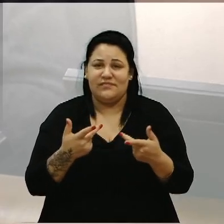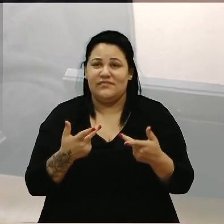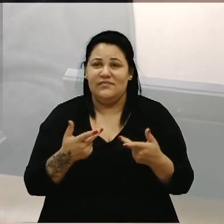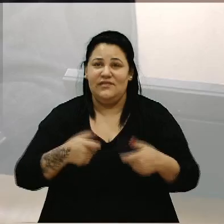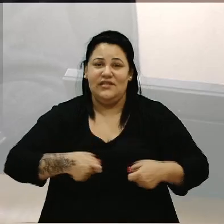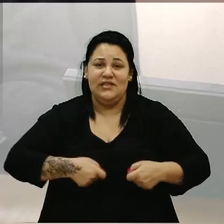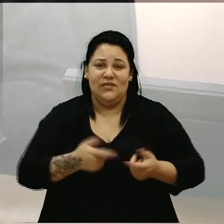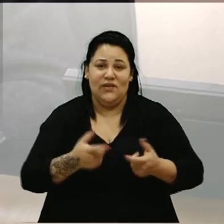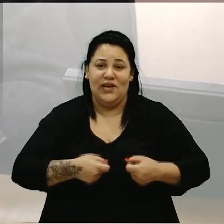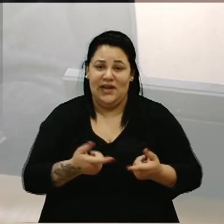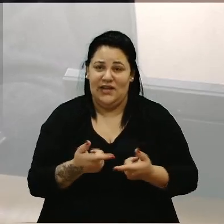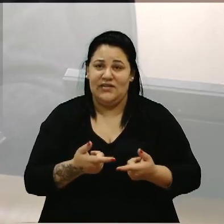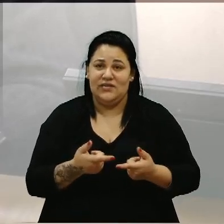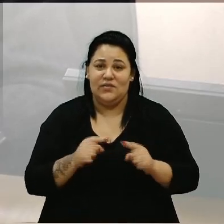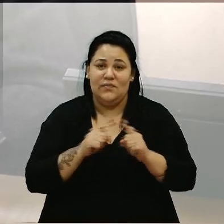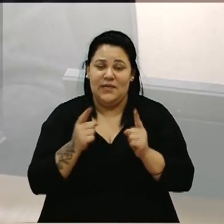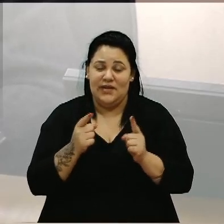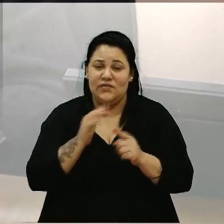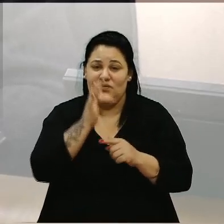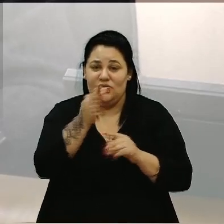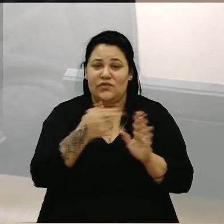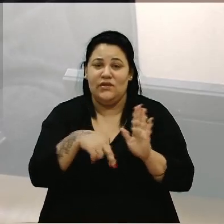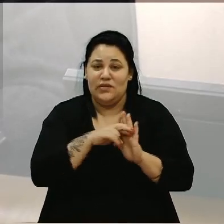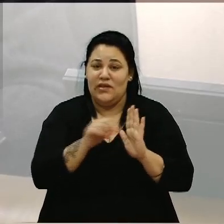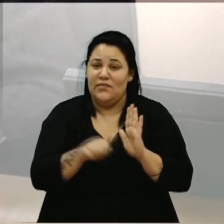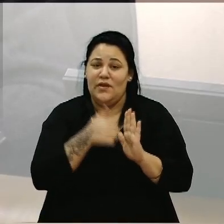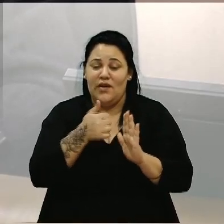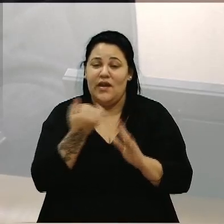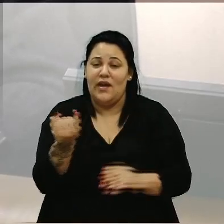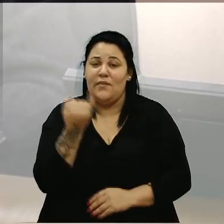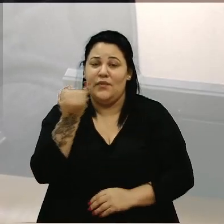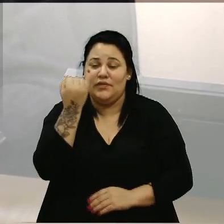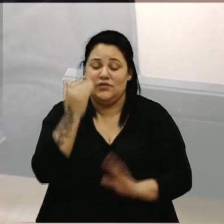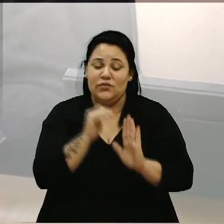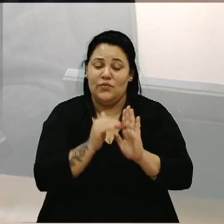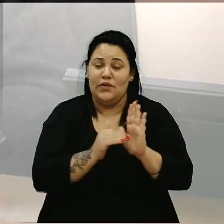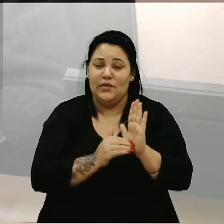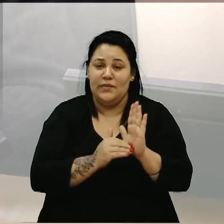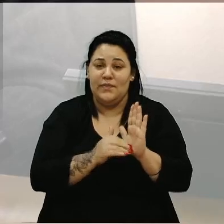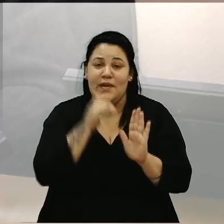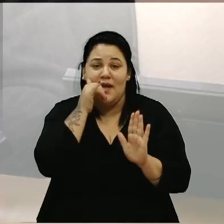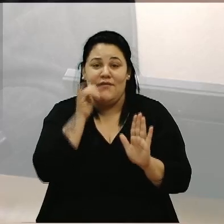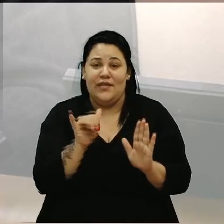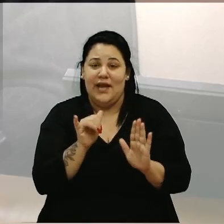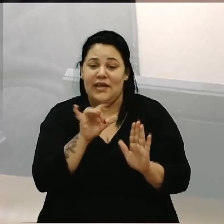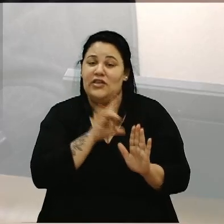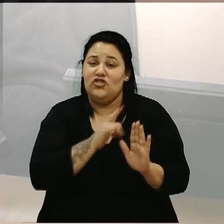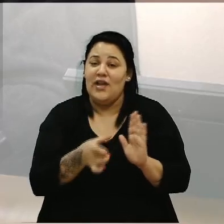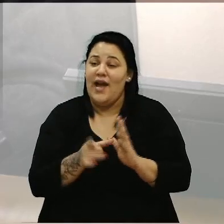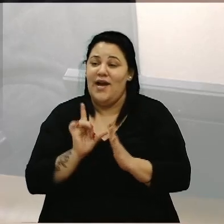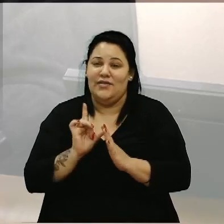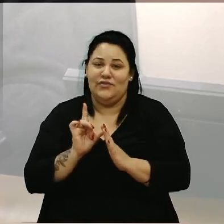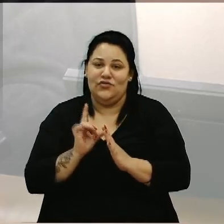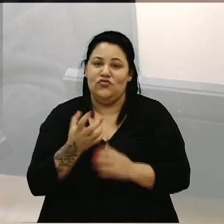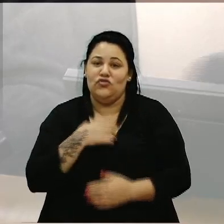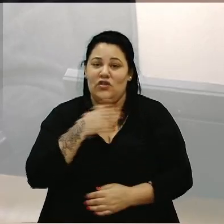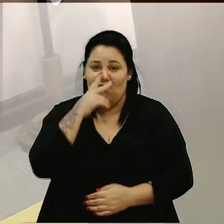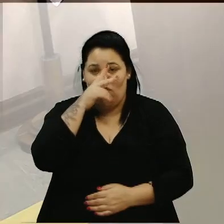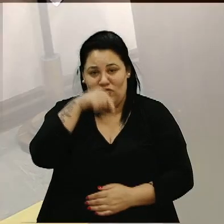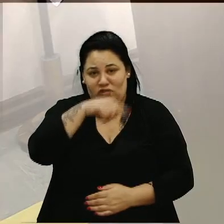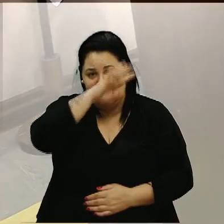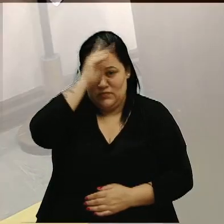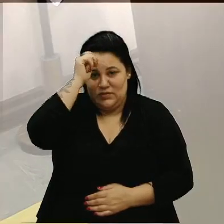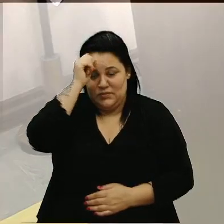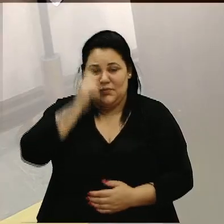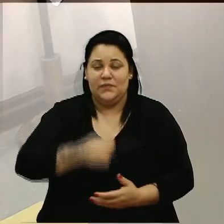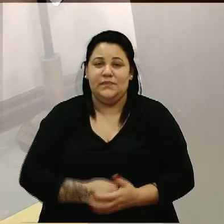maior, mas lá na frente o resultado é grande e fica aqui, né, a importância dos programas de prevenção que existiam de forma muito forte aqui no município.